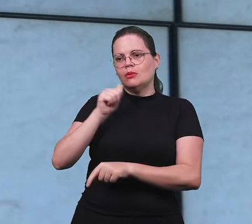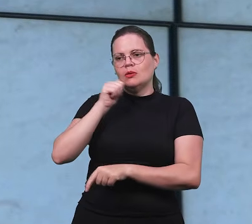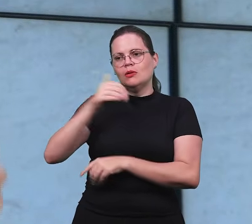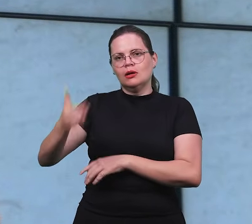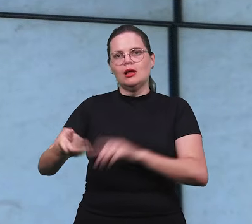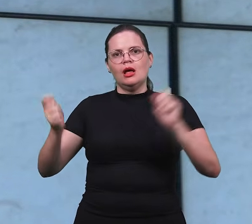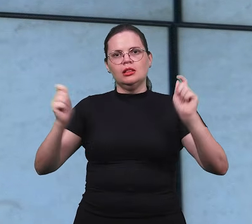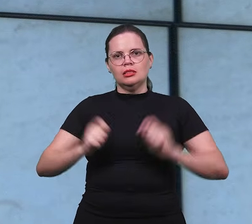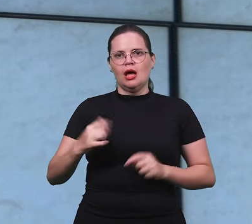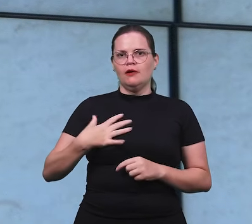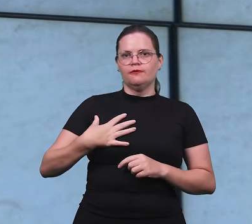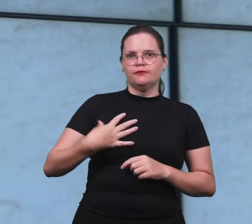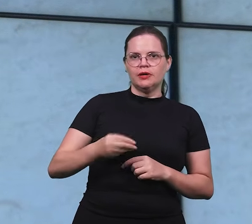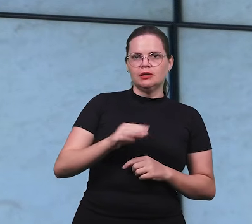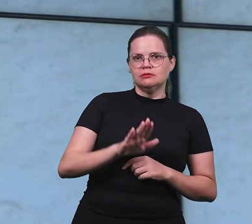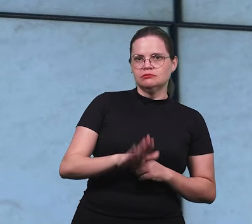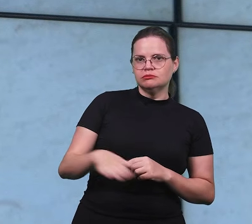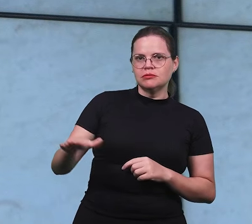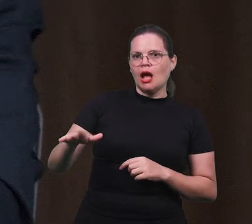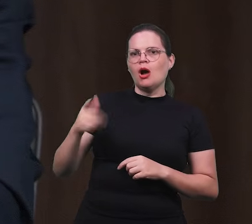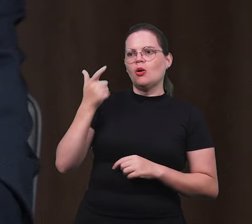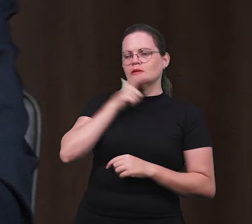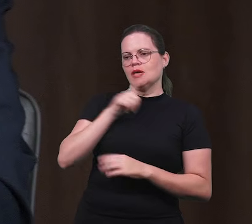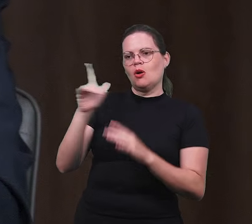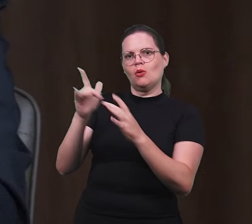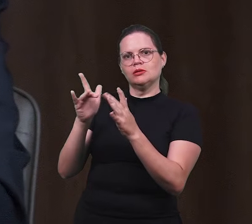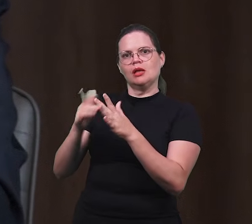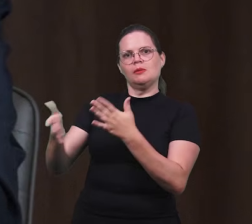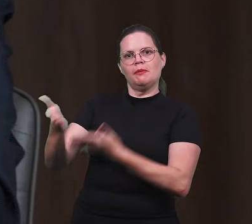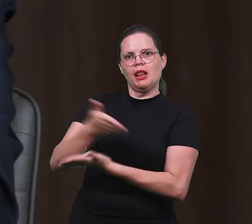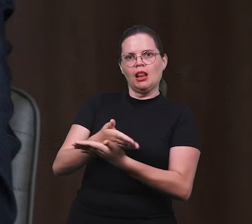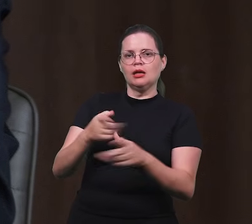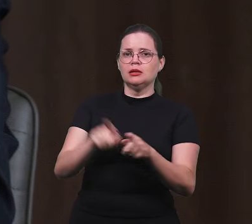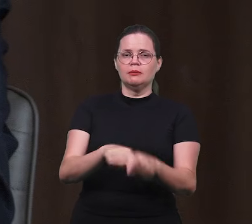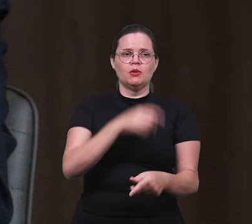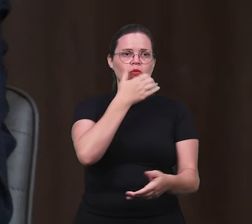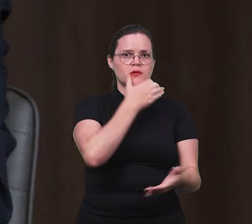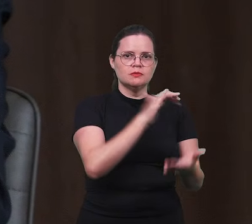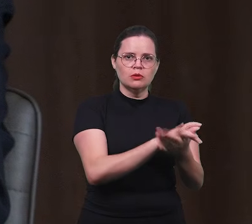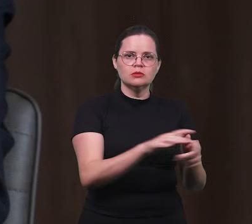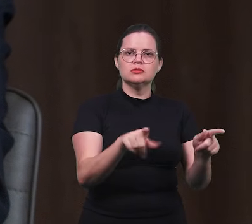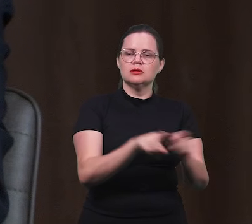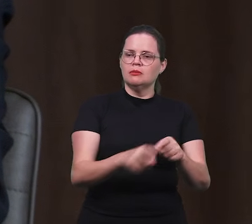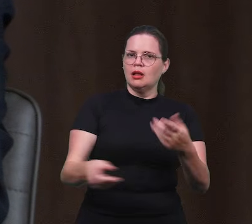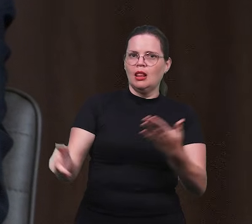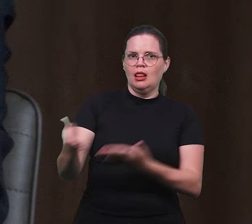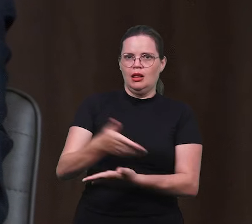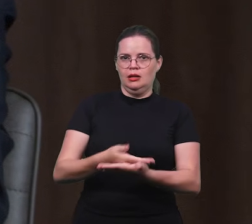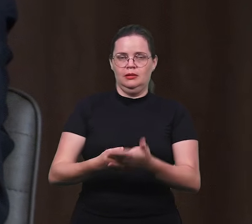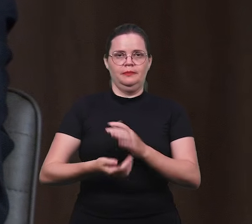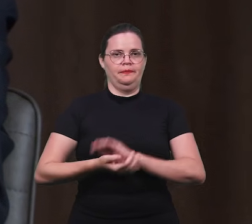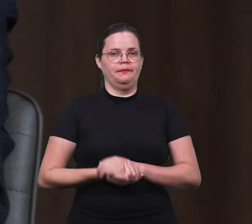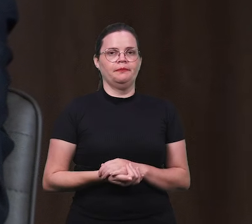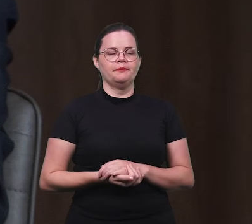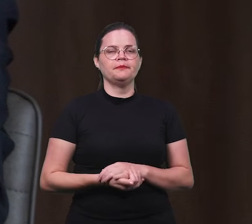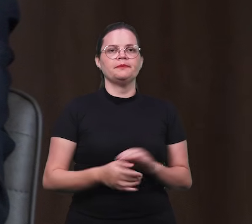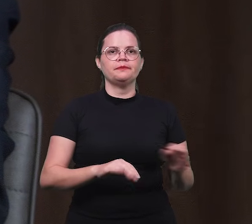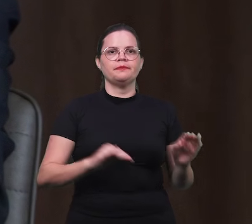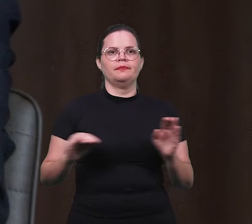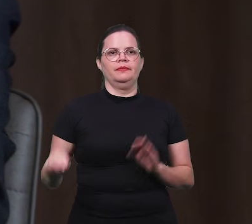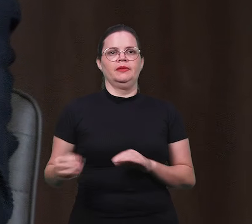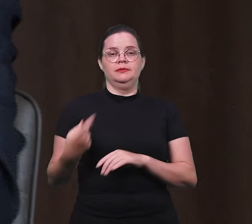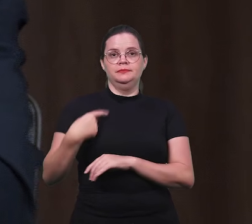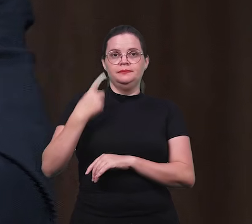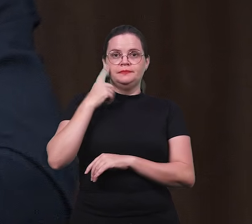frutos da vinha, né? Isso está muito ligado também, afetando a preferências.